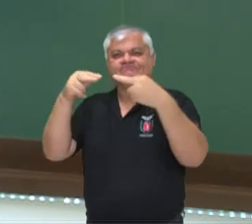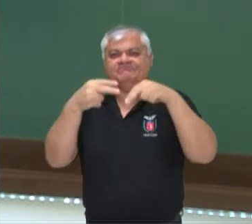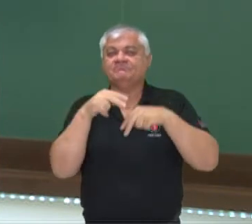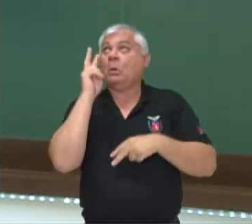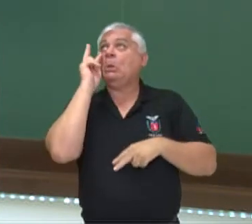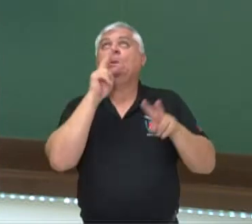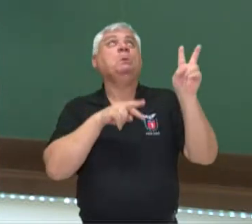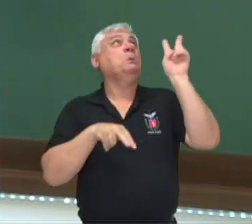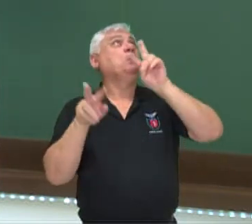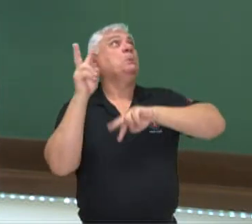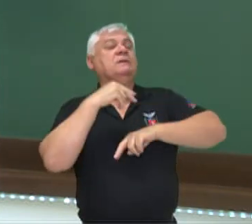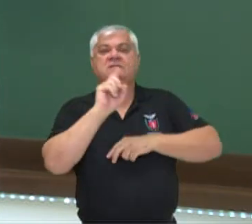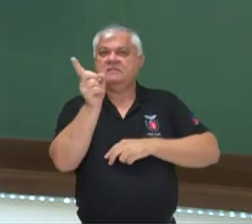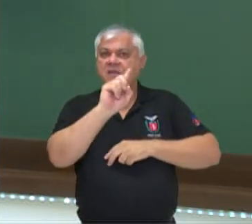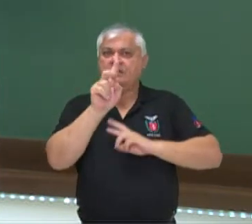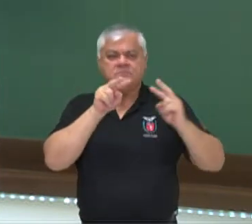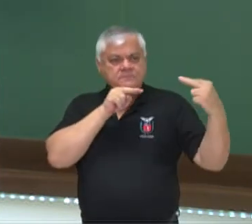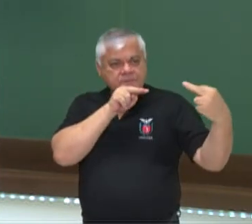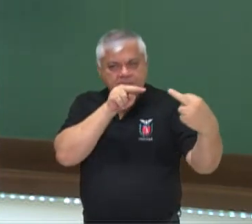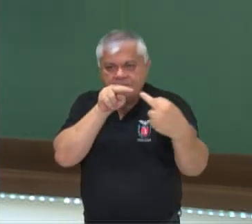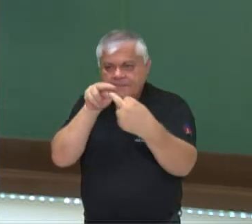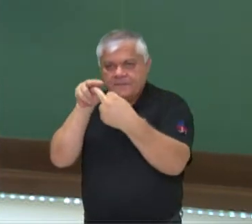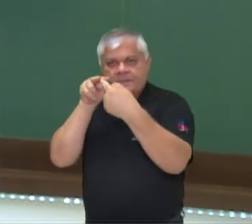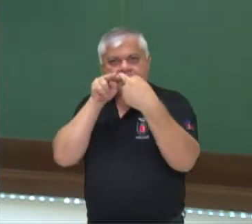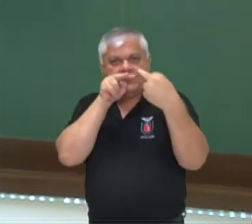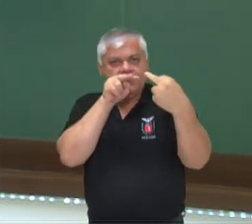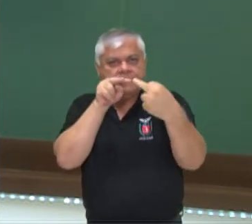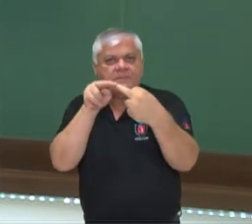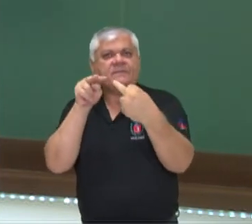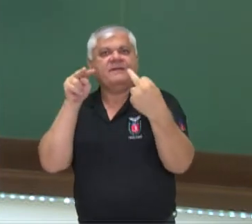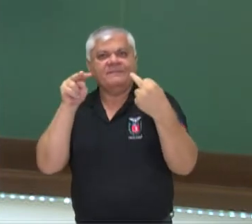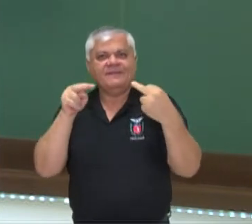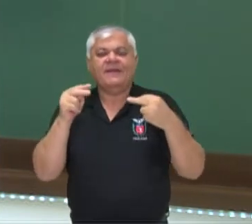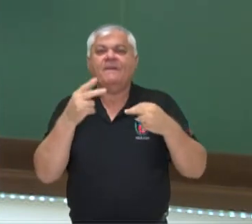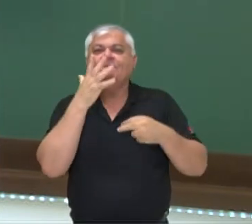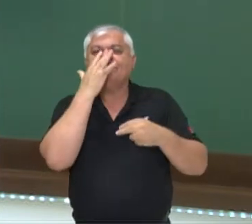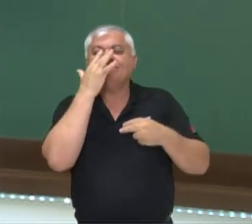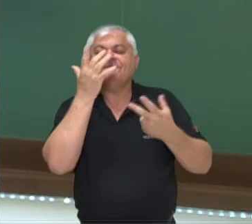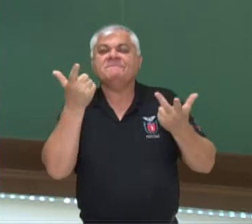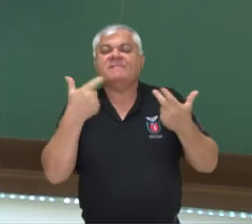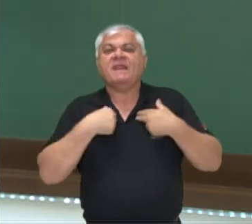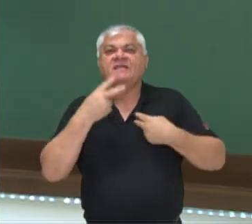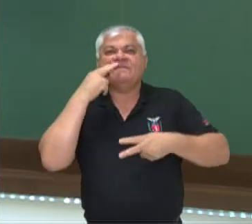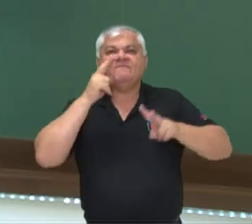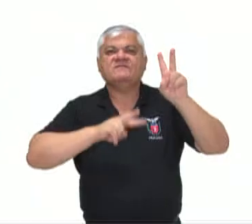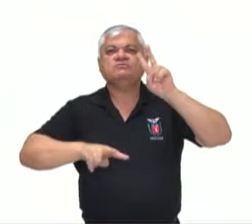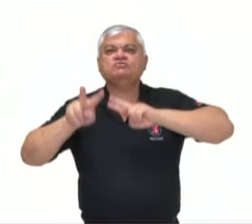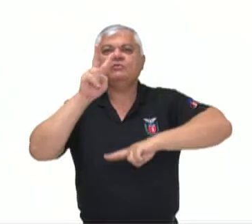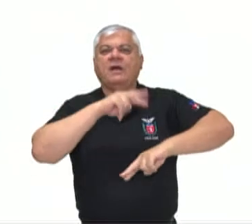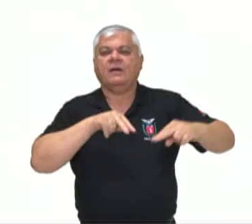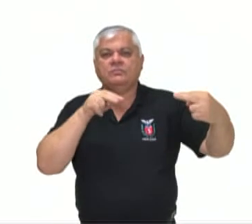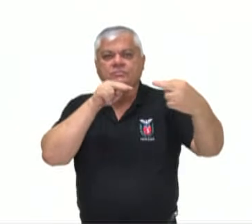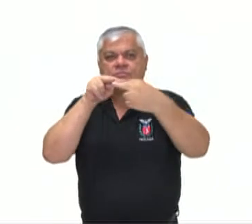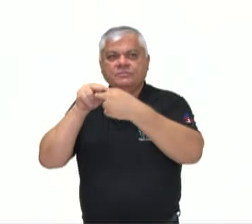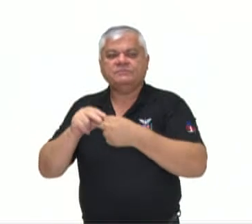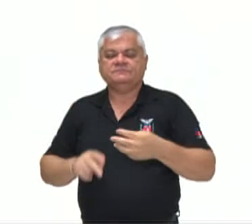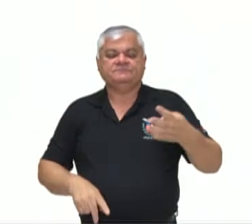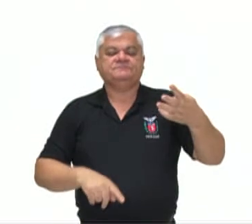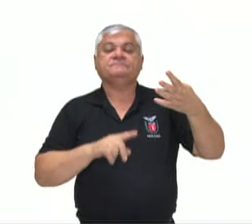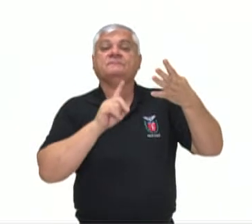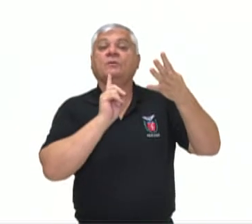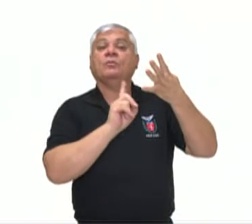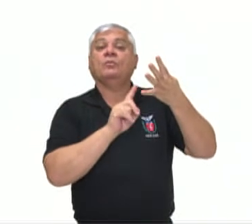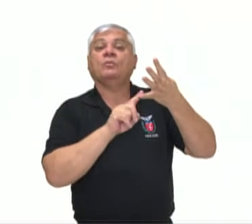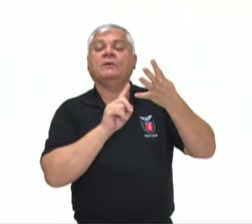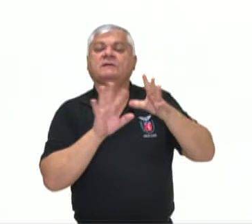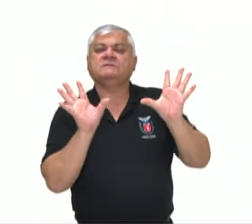as pessoas que te escutam, né? Olhe nos olhos, crie, portanto, uma linguagem visual. Sintetize o que você